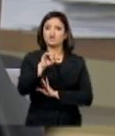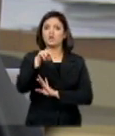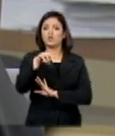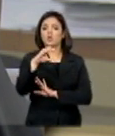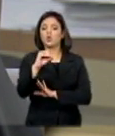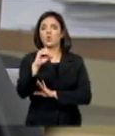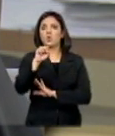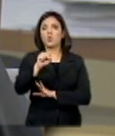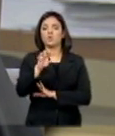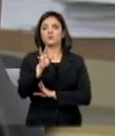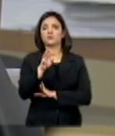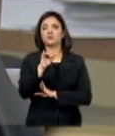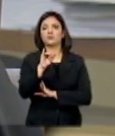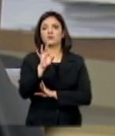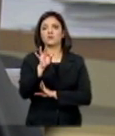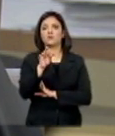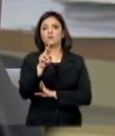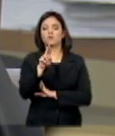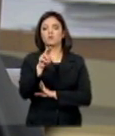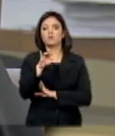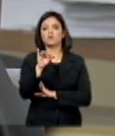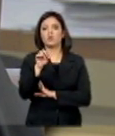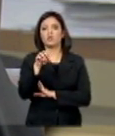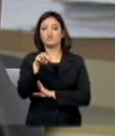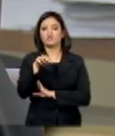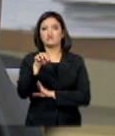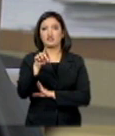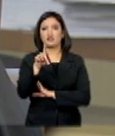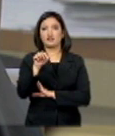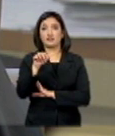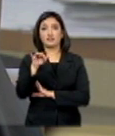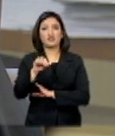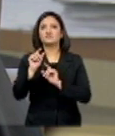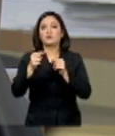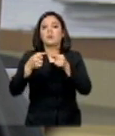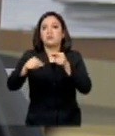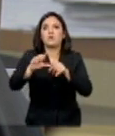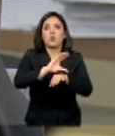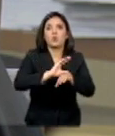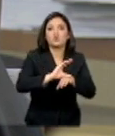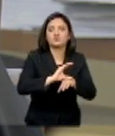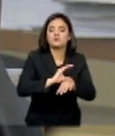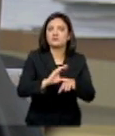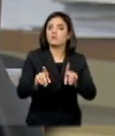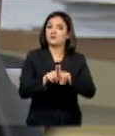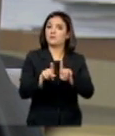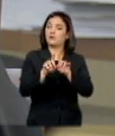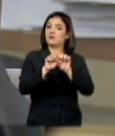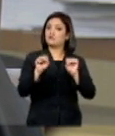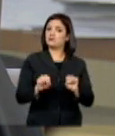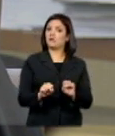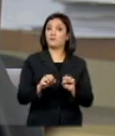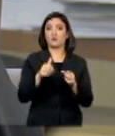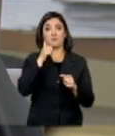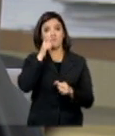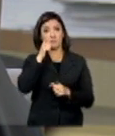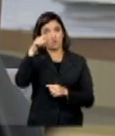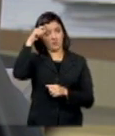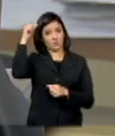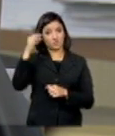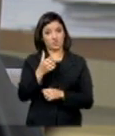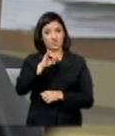sistêmica e multidimensional jane pereira reis e